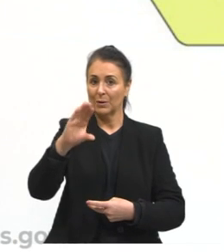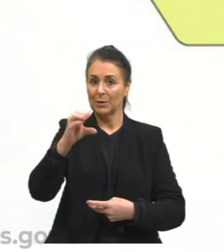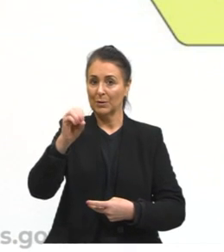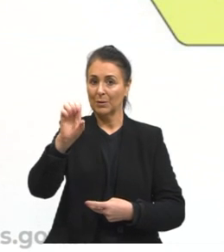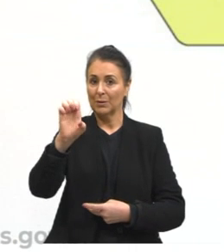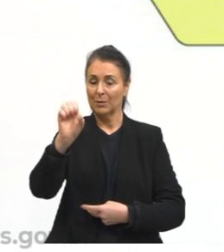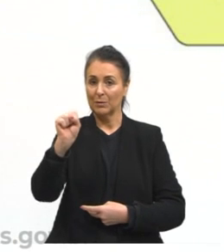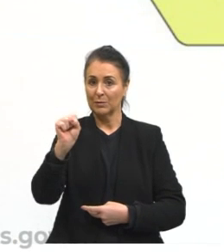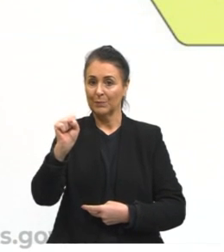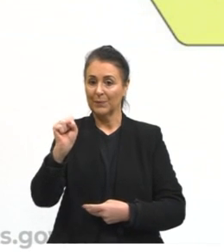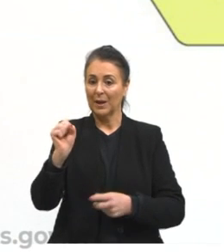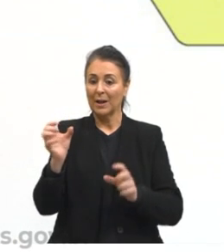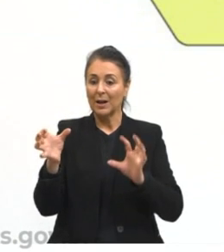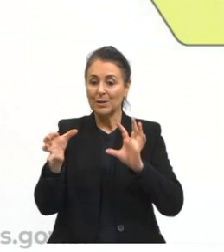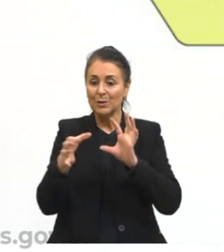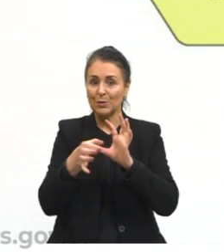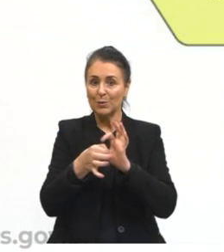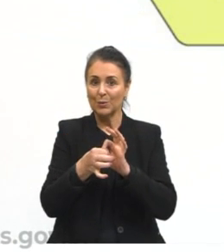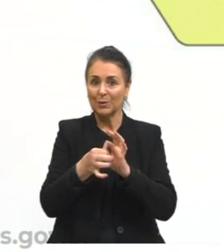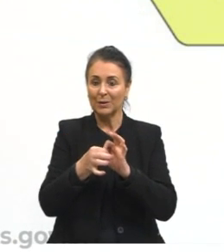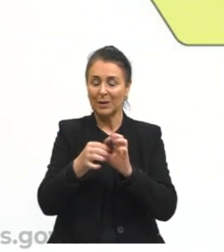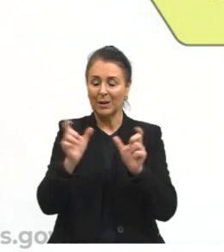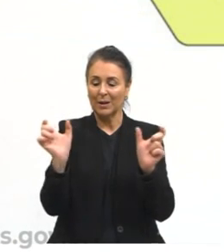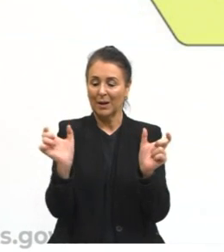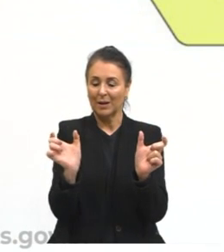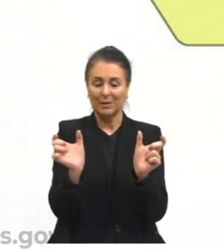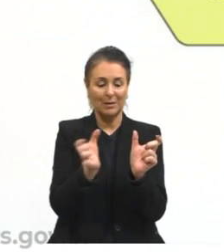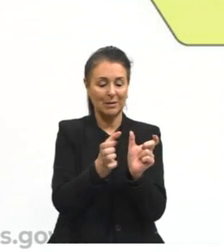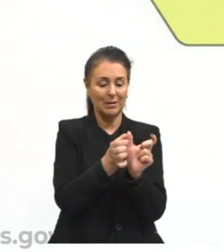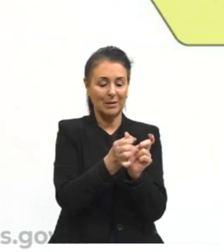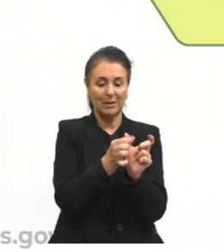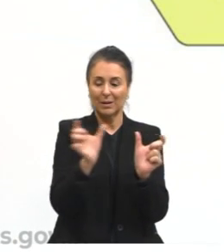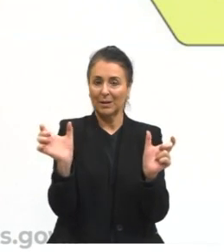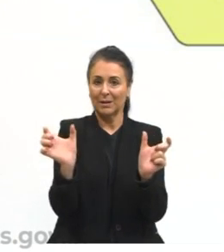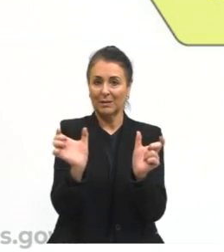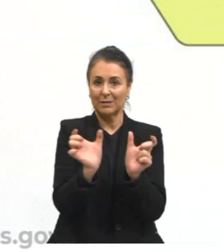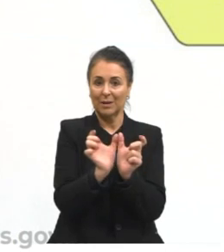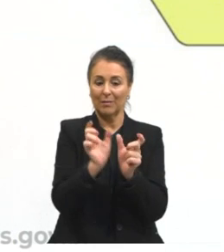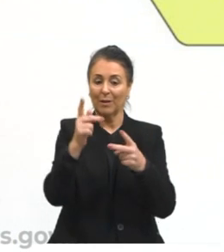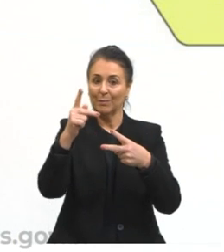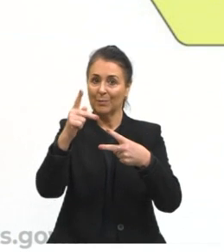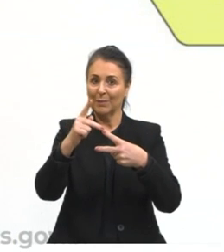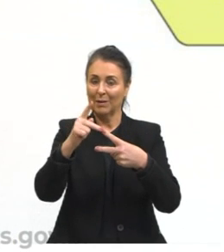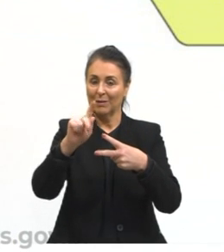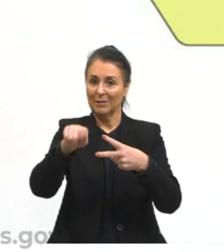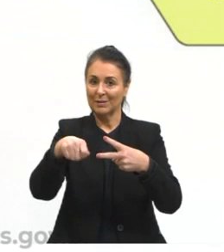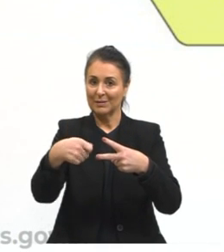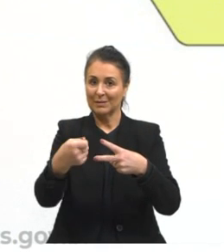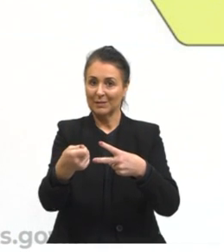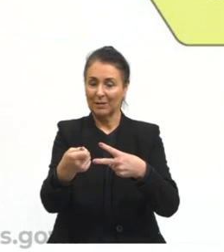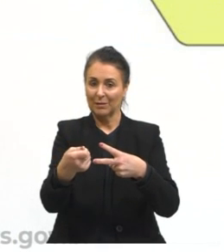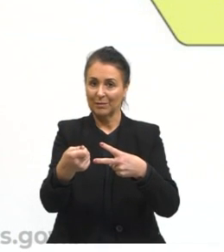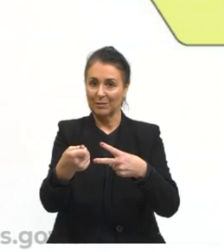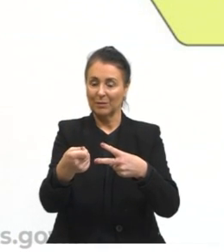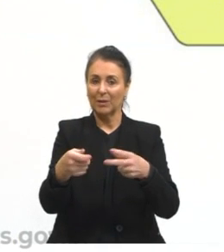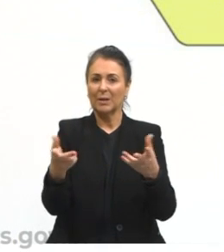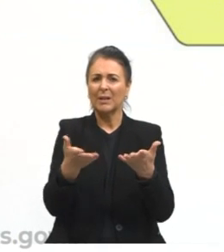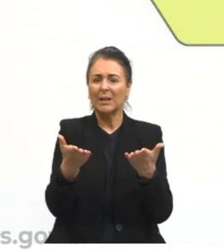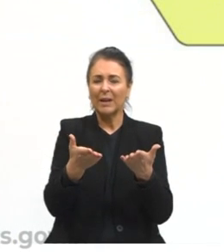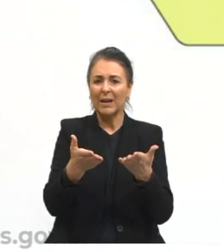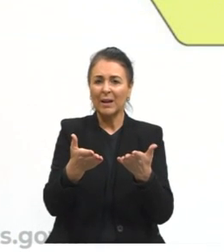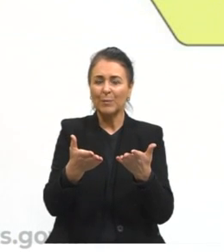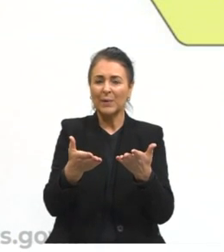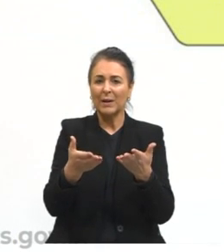unir duas palavras. Elas são, já dei esse exemplo numa aula anterior, o cimentinho